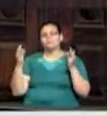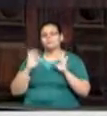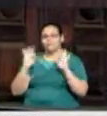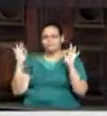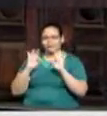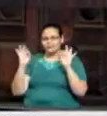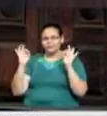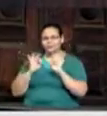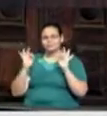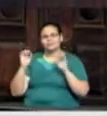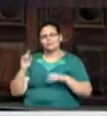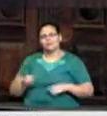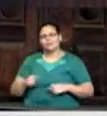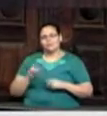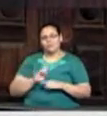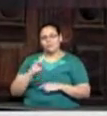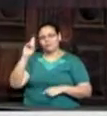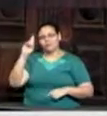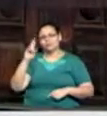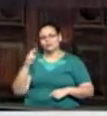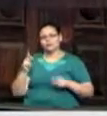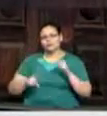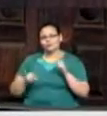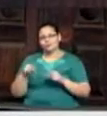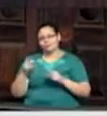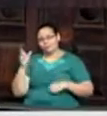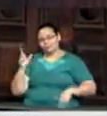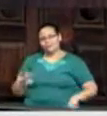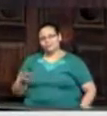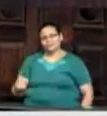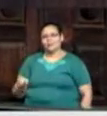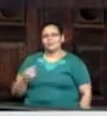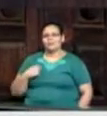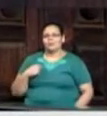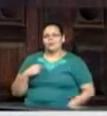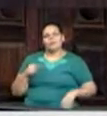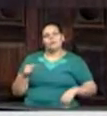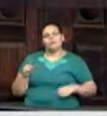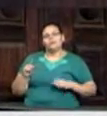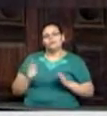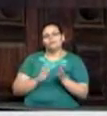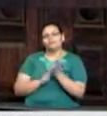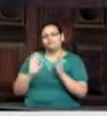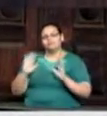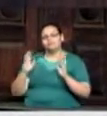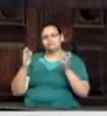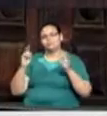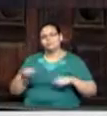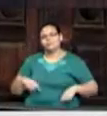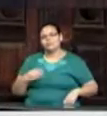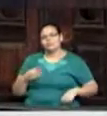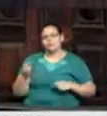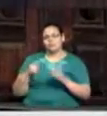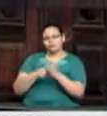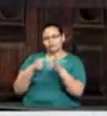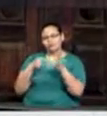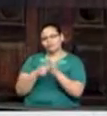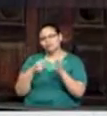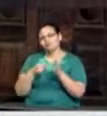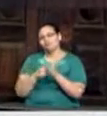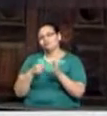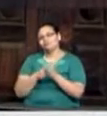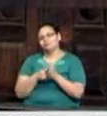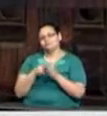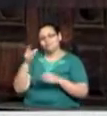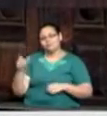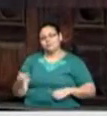como parlamentares, como representantes populares, a melhor maneira de homenagear o servidor público é estar alinhado com eles na sua luta. Estar alinhado com